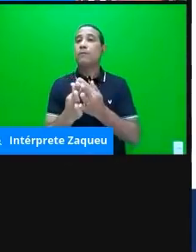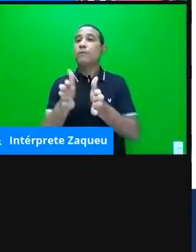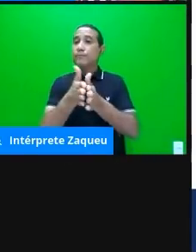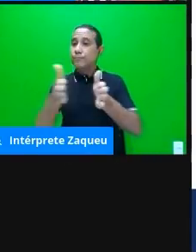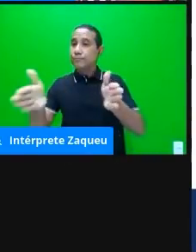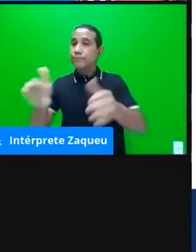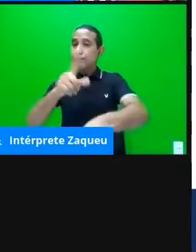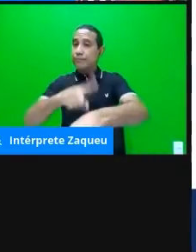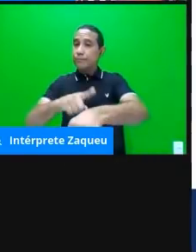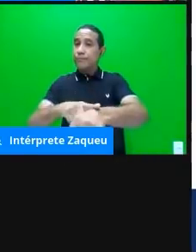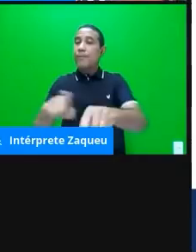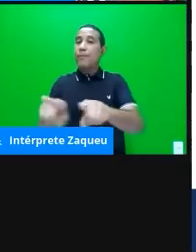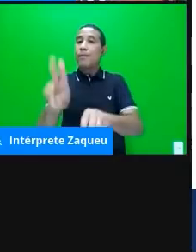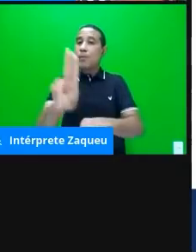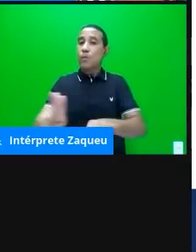de aplicativos.